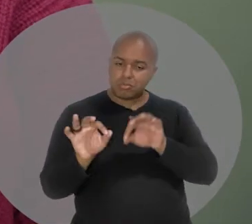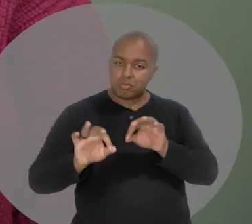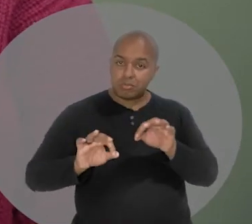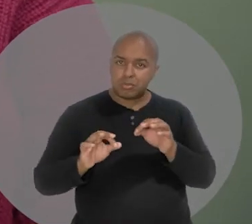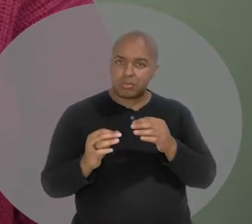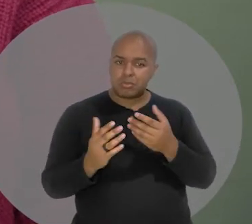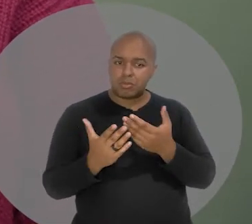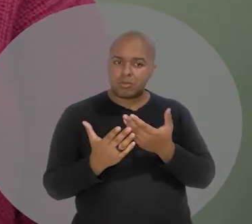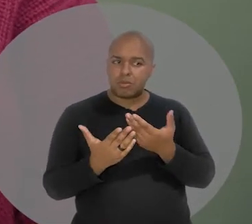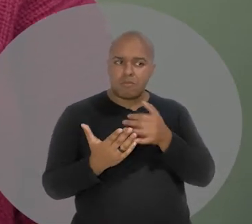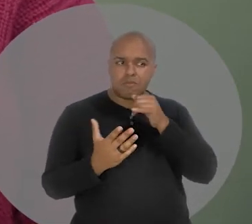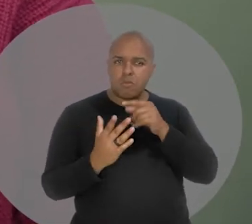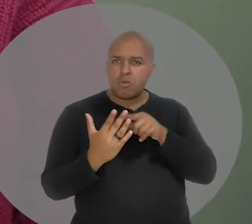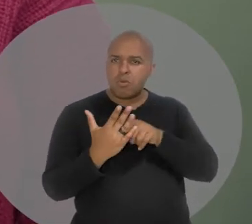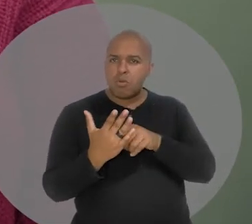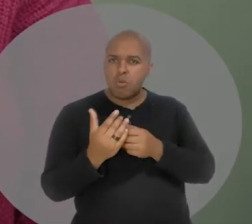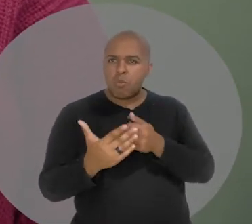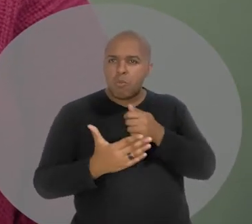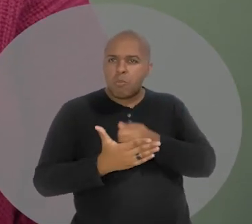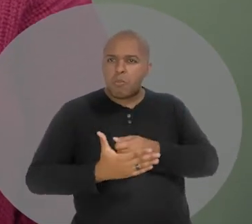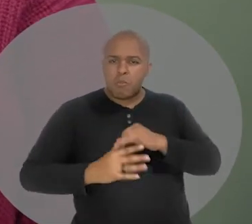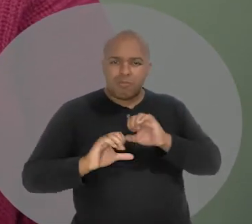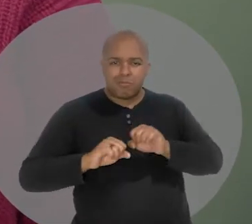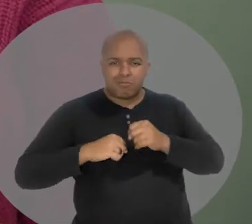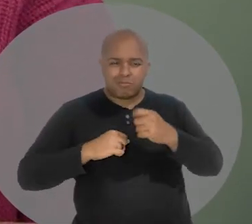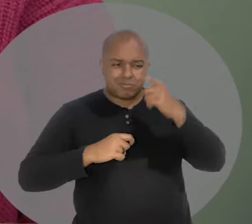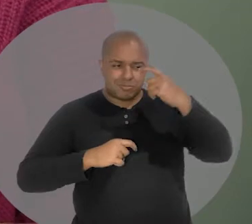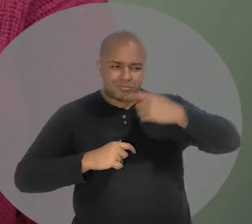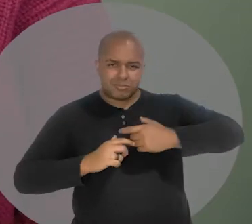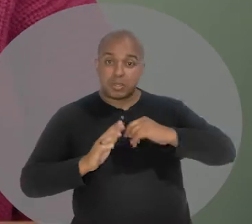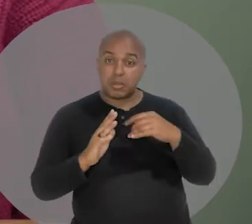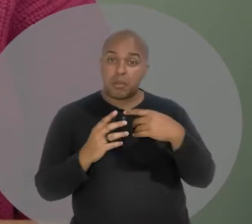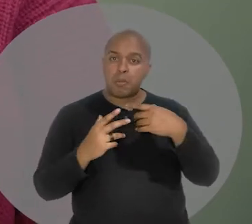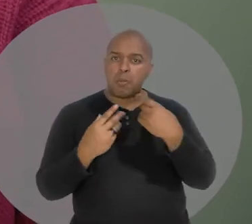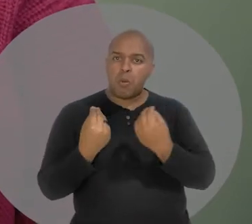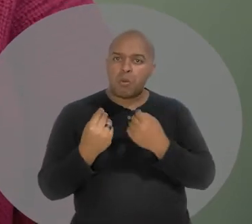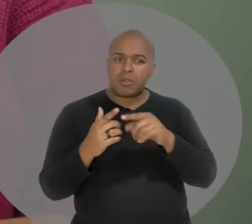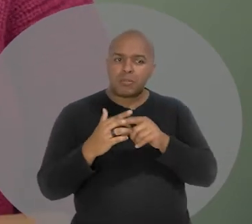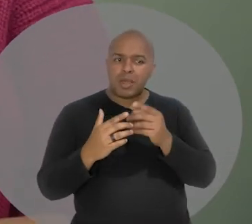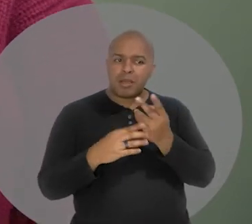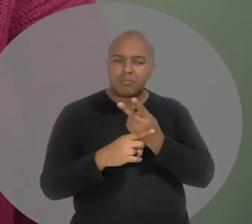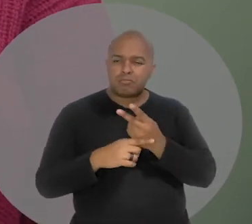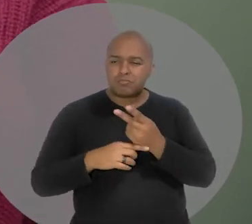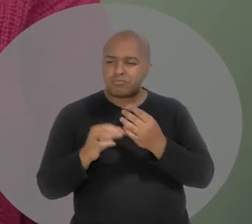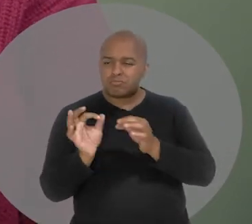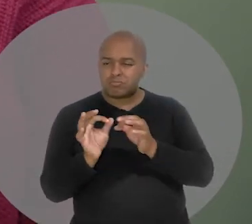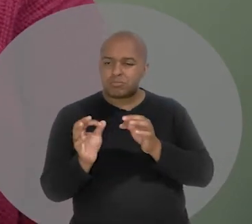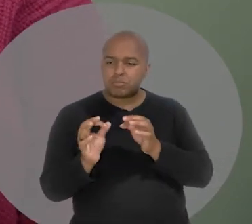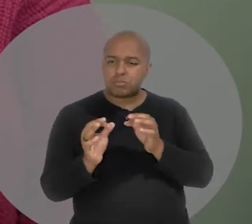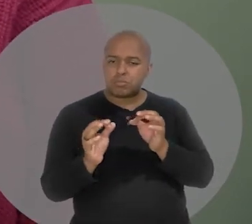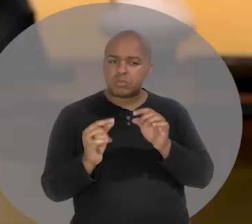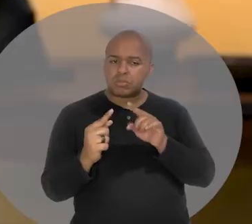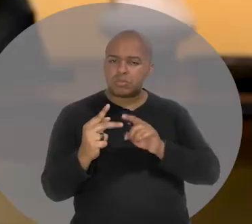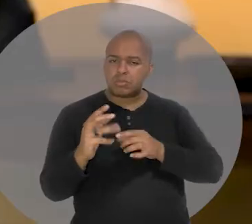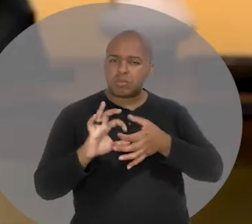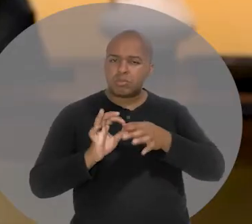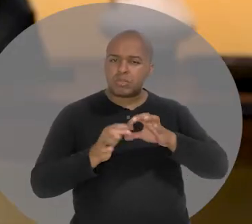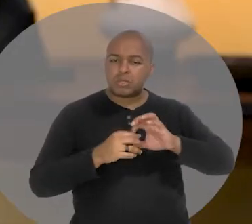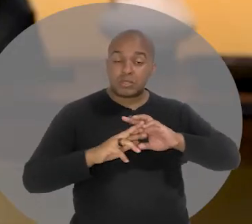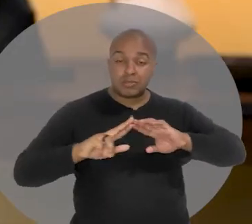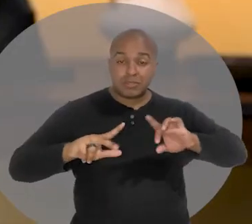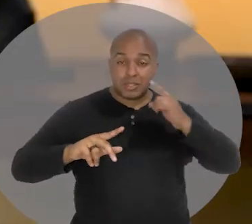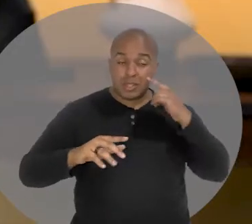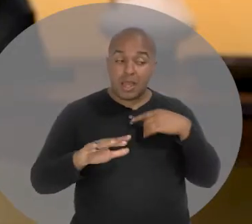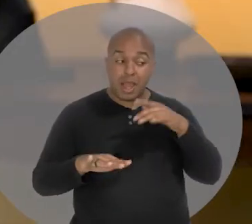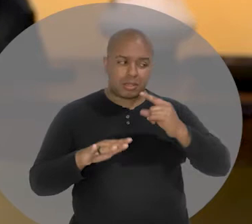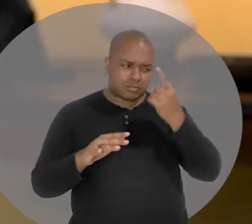de enfrentamento, de traços de personalidade e os recursos externos também dos contextos de vida. Uma vez que a